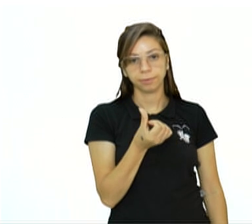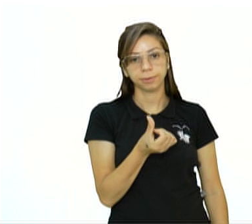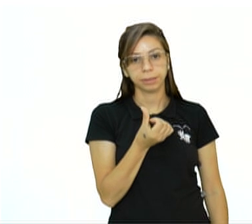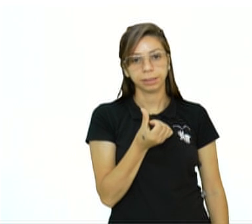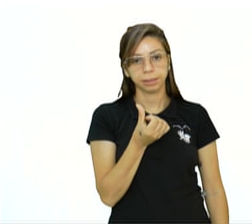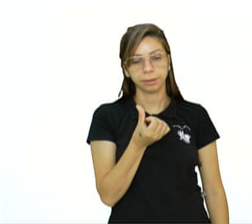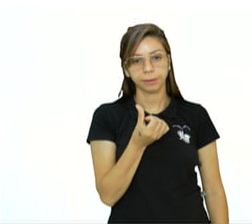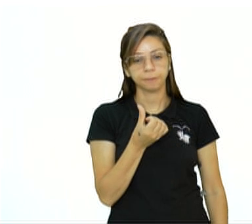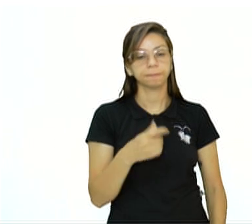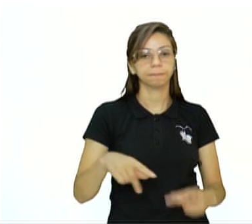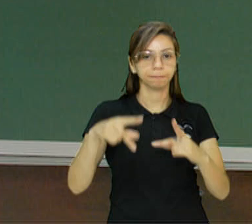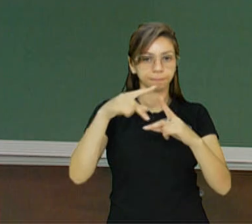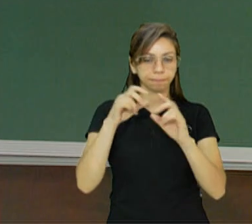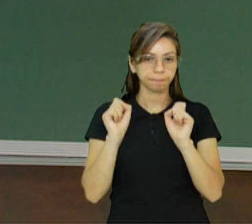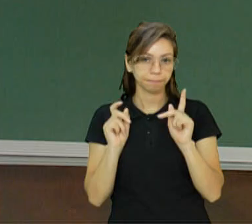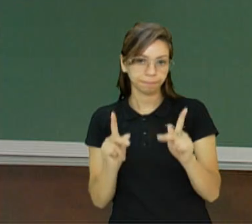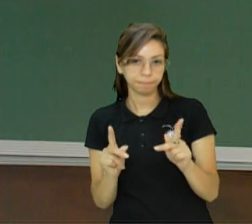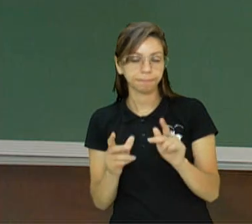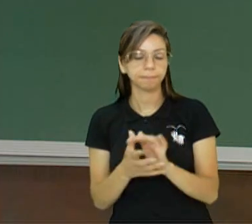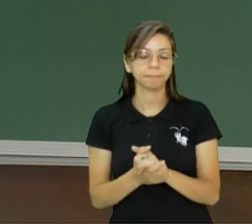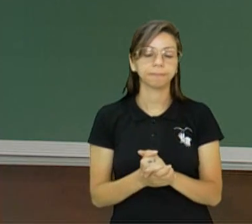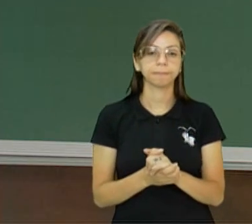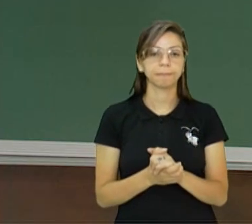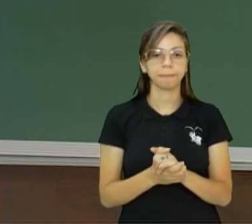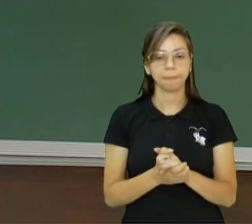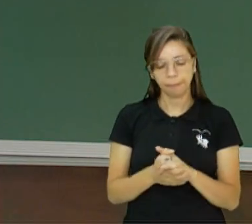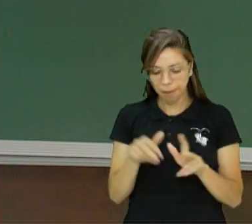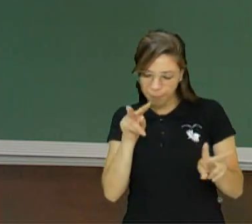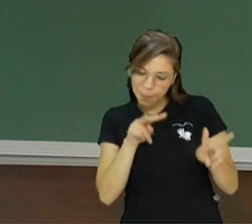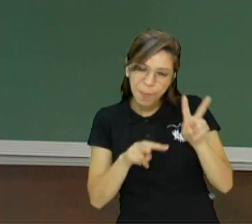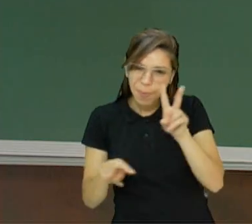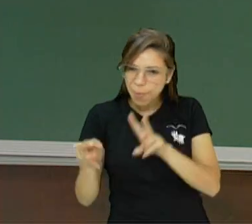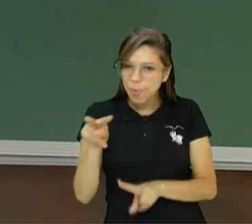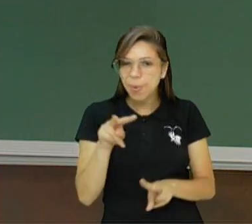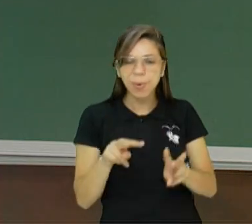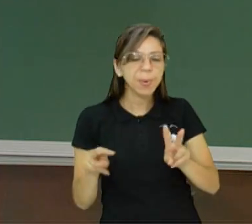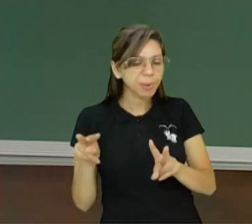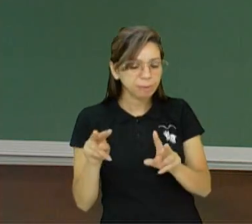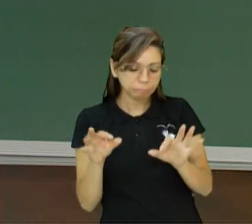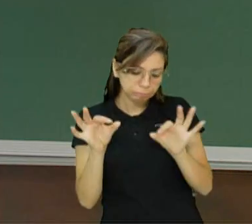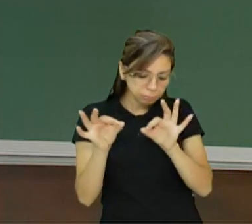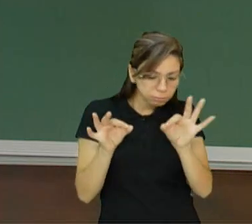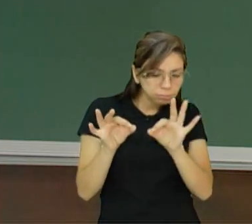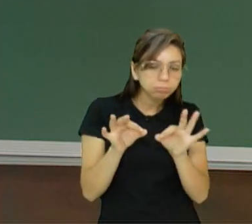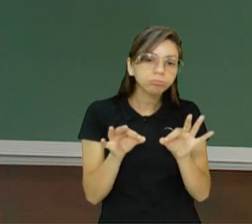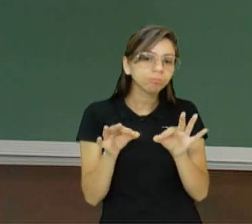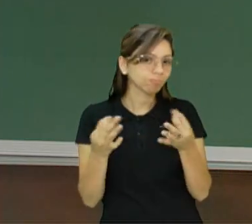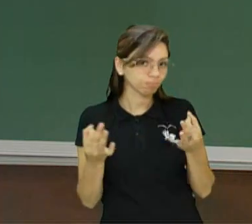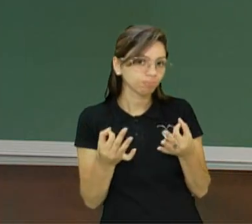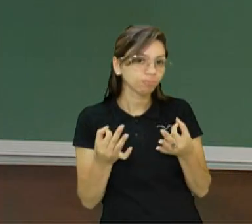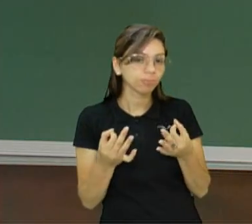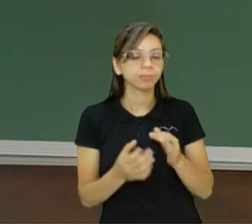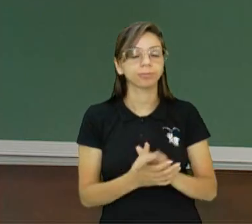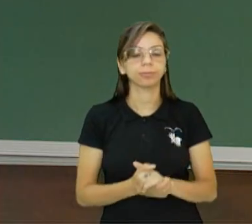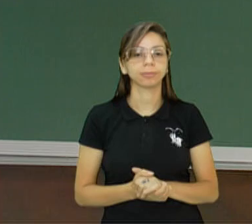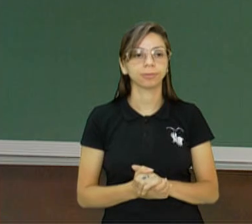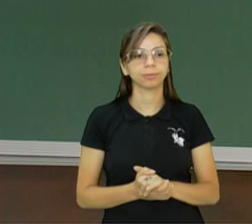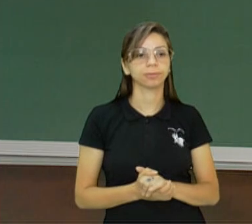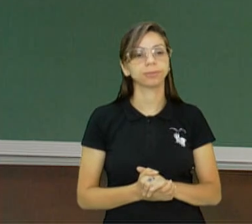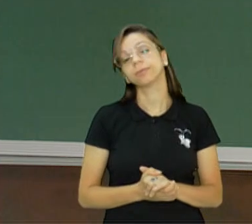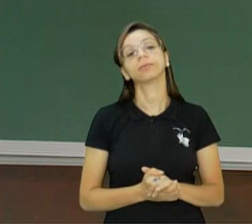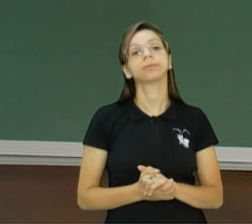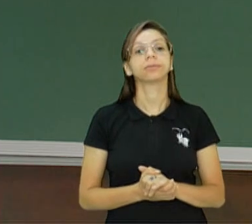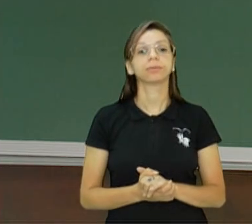quadrados, certo? Estão olhando aí certinho nos poliedros? Olha aí, hein? O